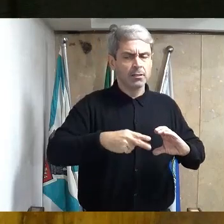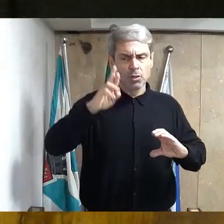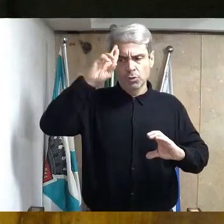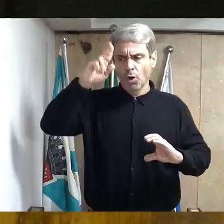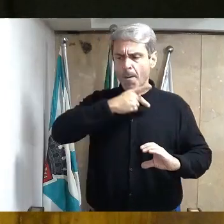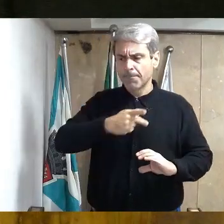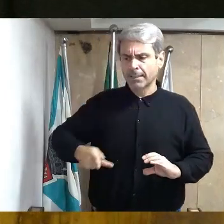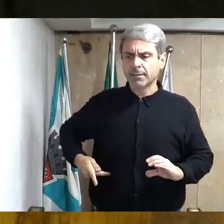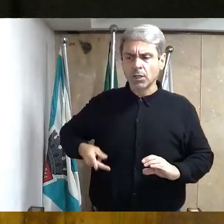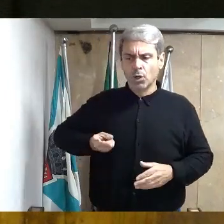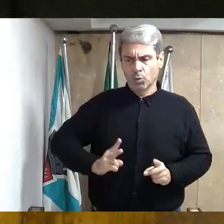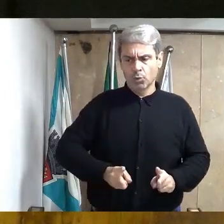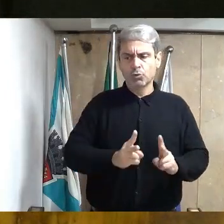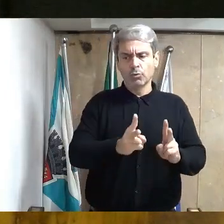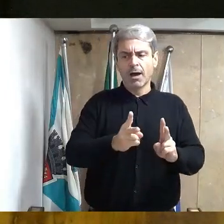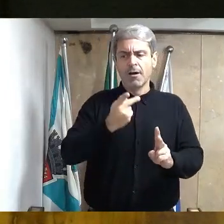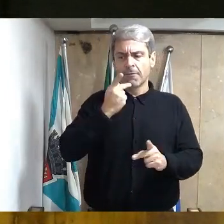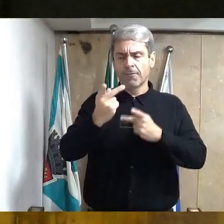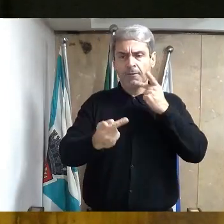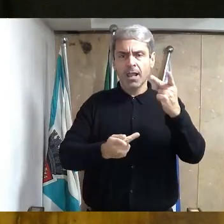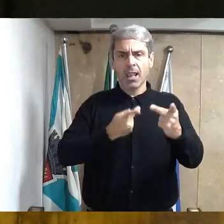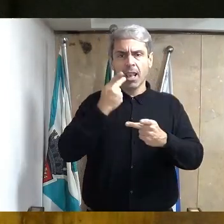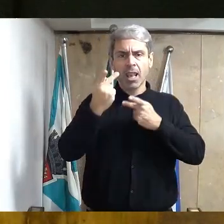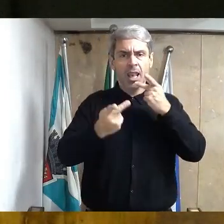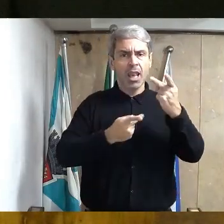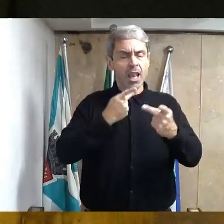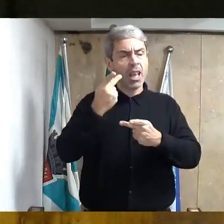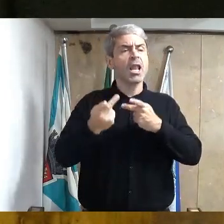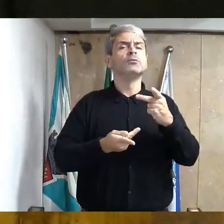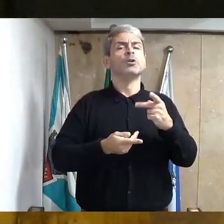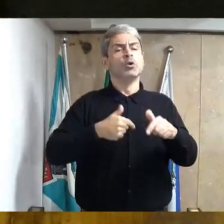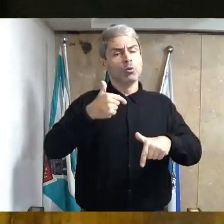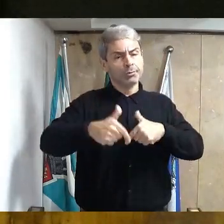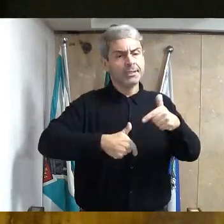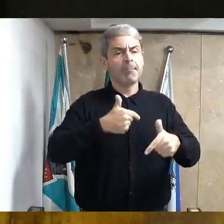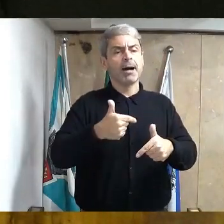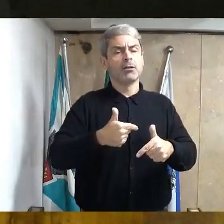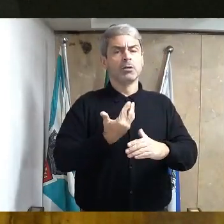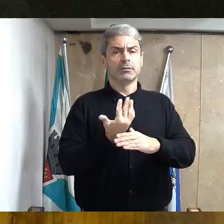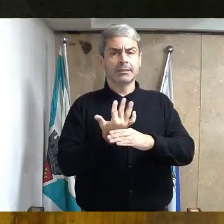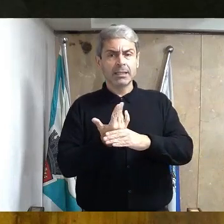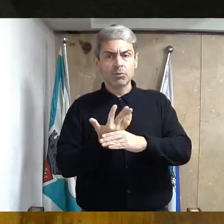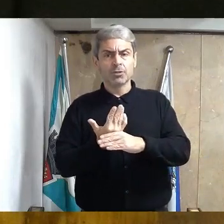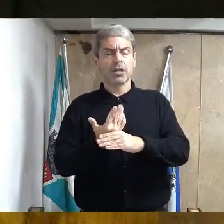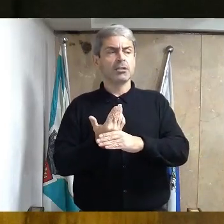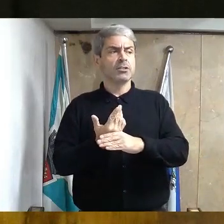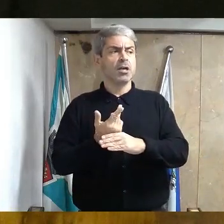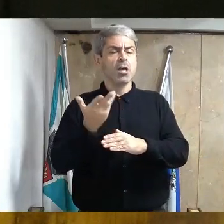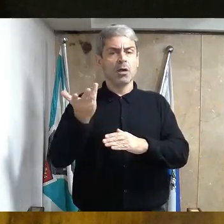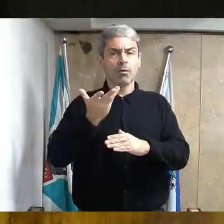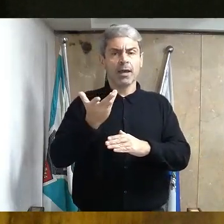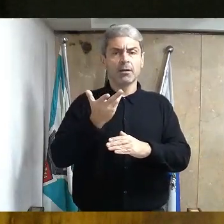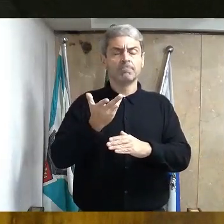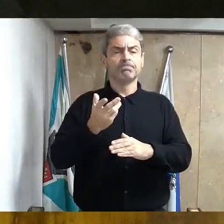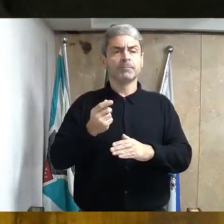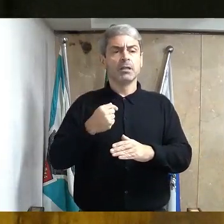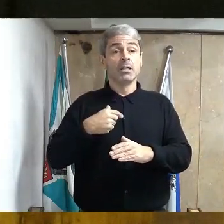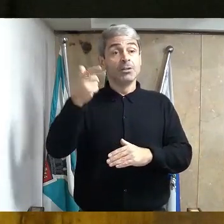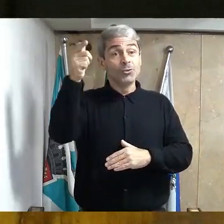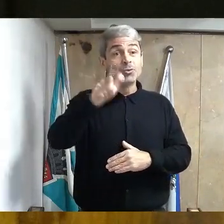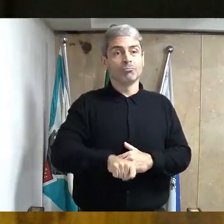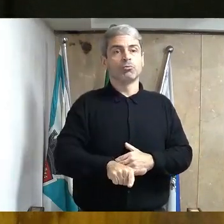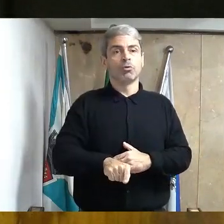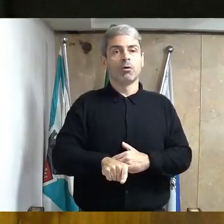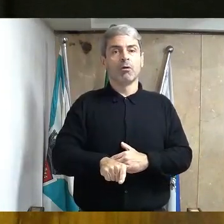para continuar aqui falando sobre o trabalho da nossa cidade, eu quero aqui mais uma